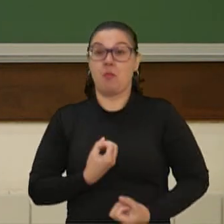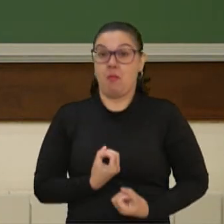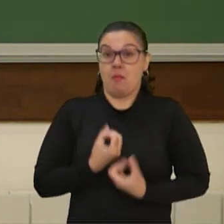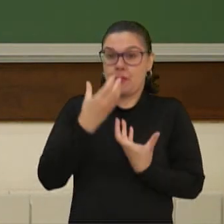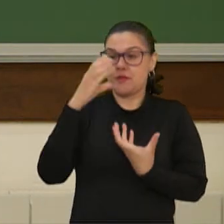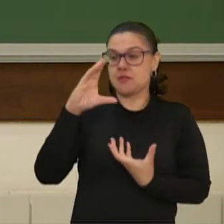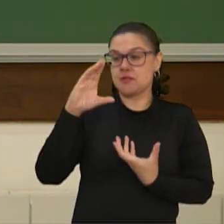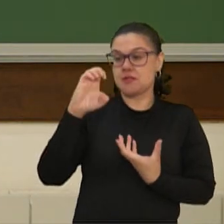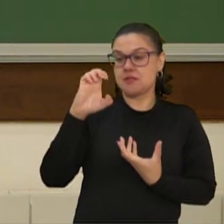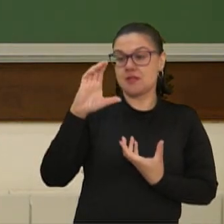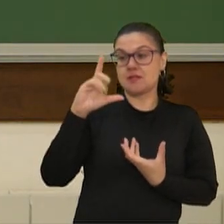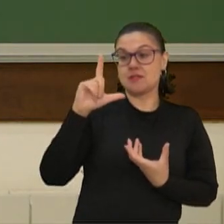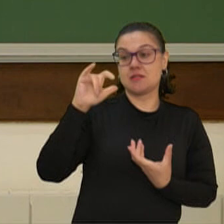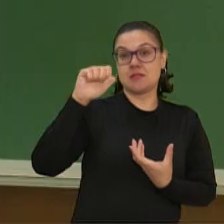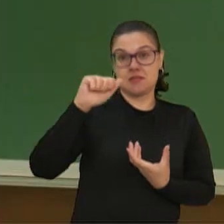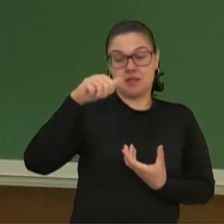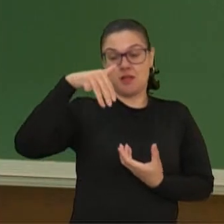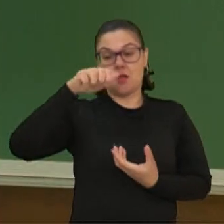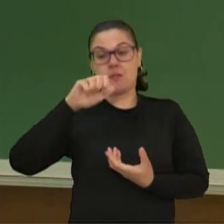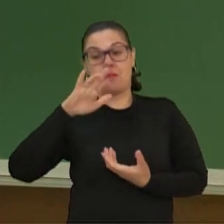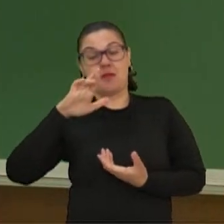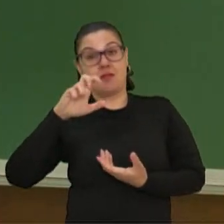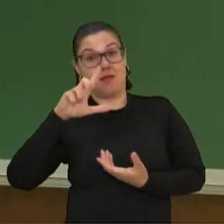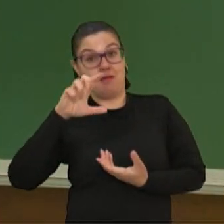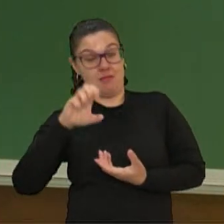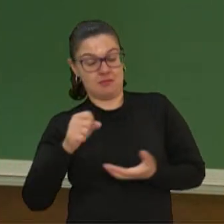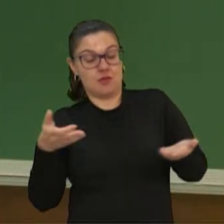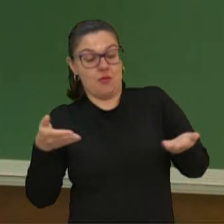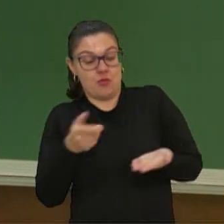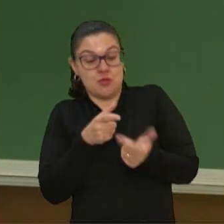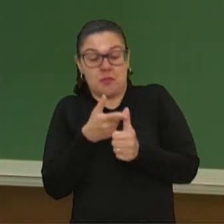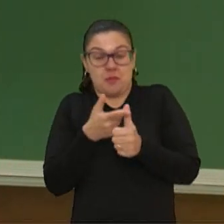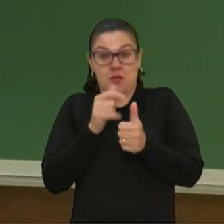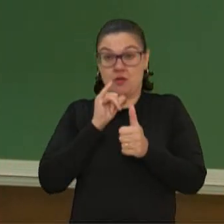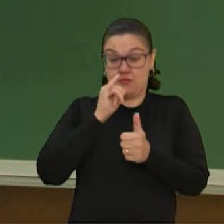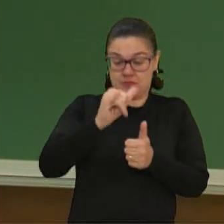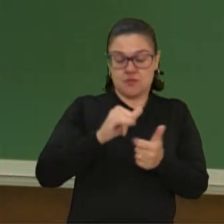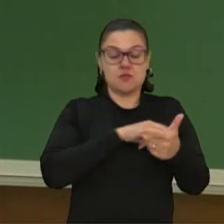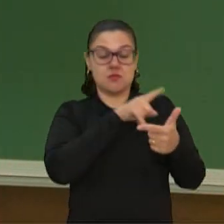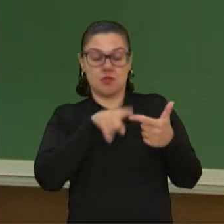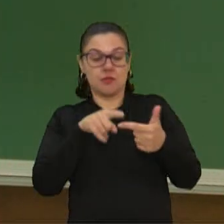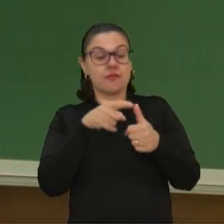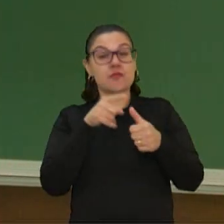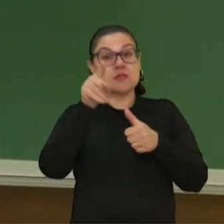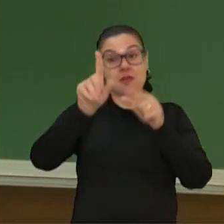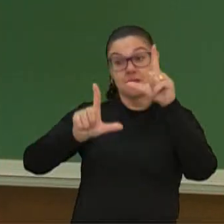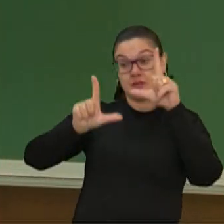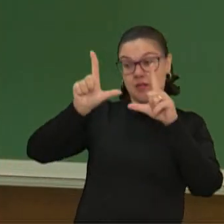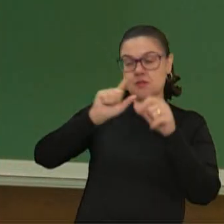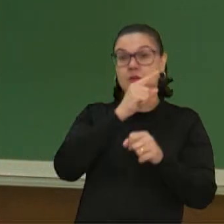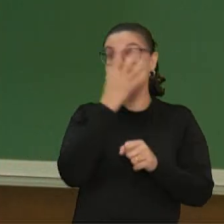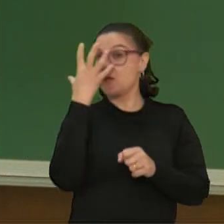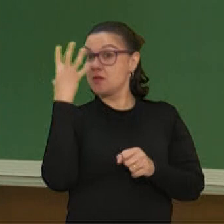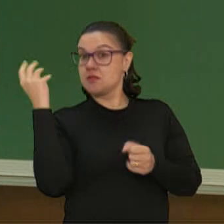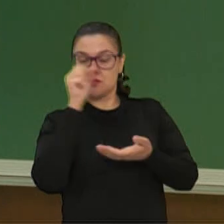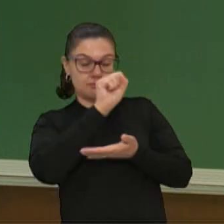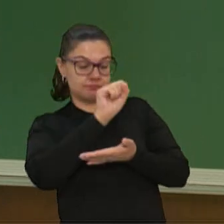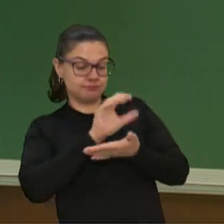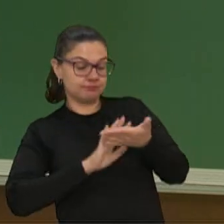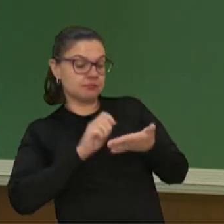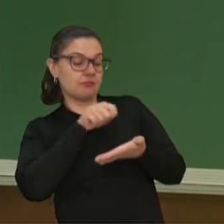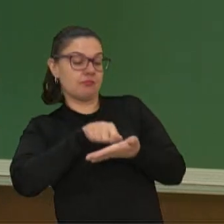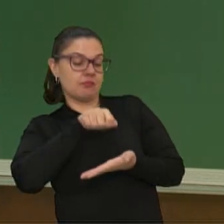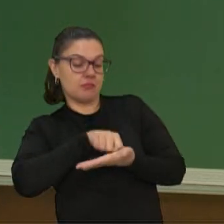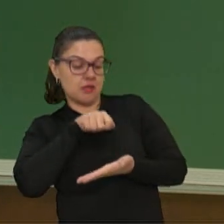Meirelles, eu tenho os dois recados de sempre. Primeiro, se você está acompanhando pela TV, não se esqueça de fazer as suas